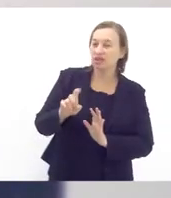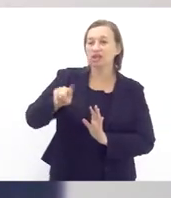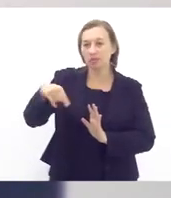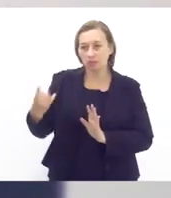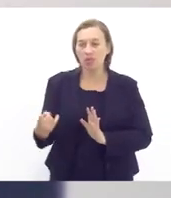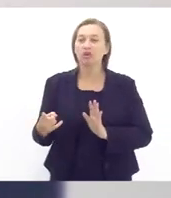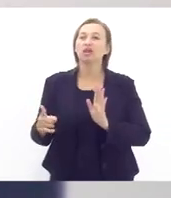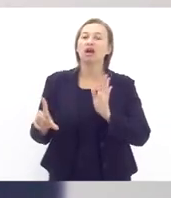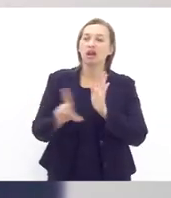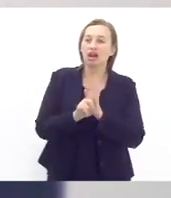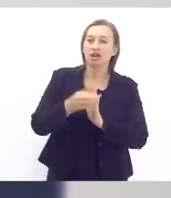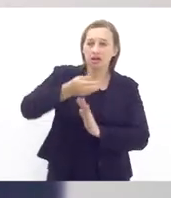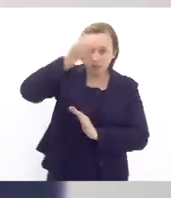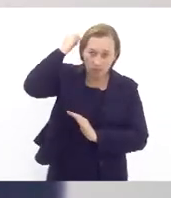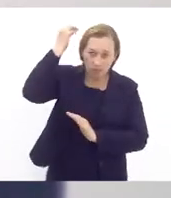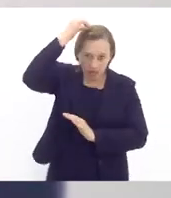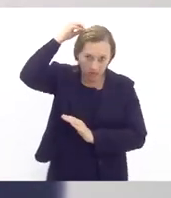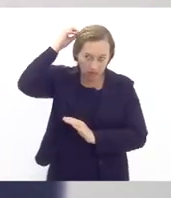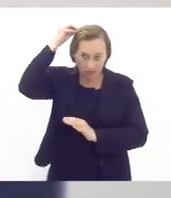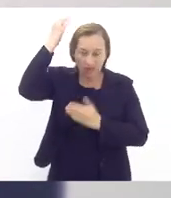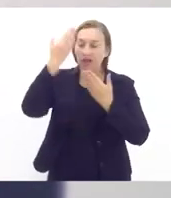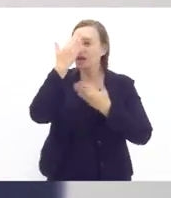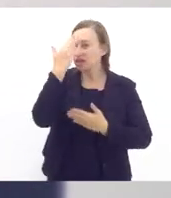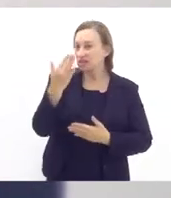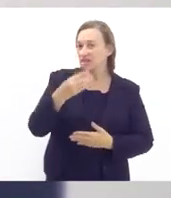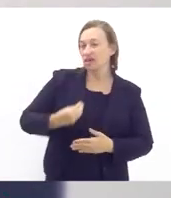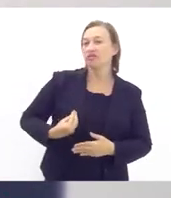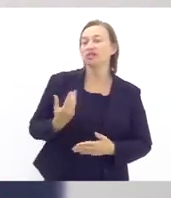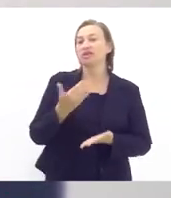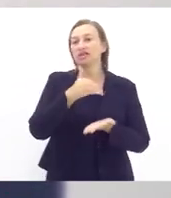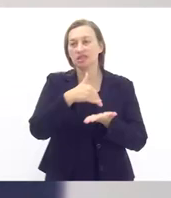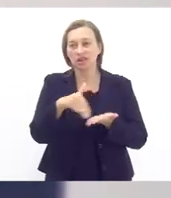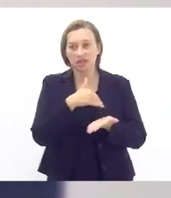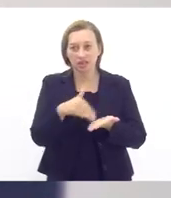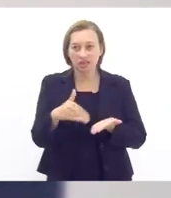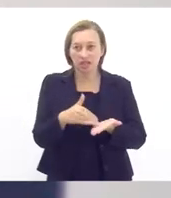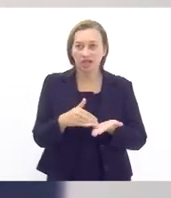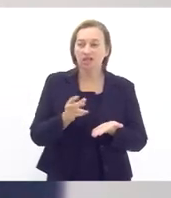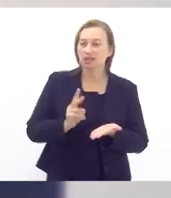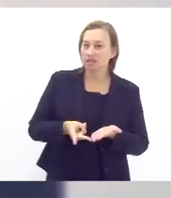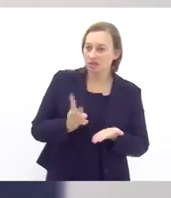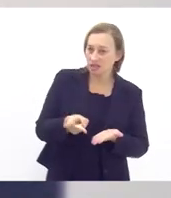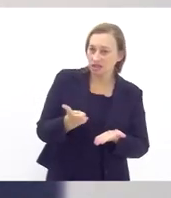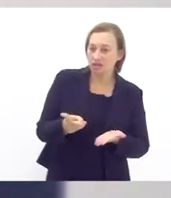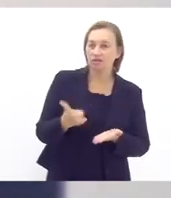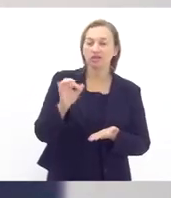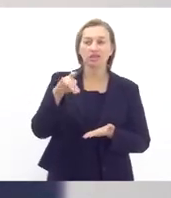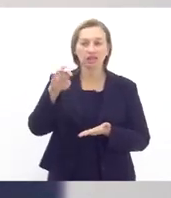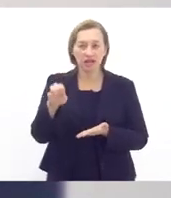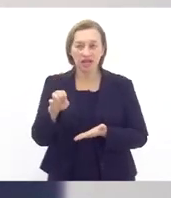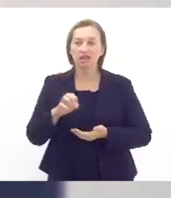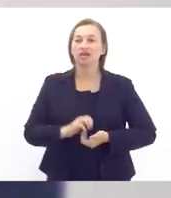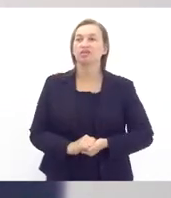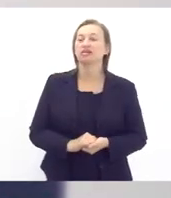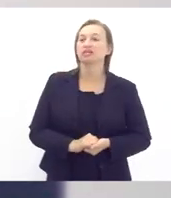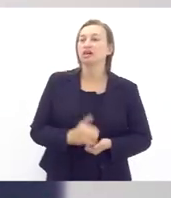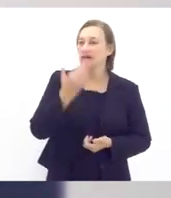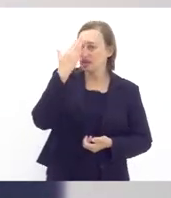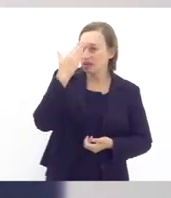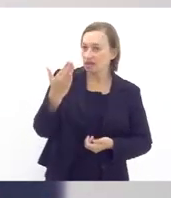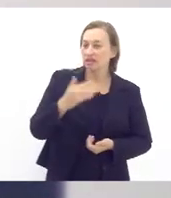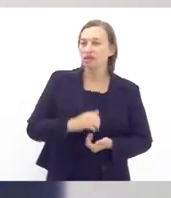da Lei Paulo Gustavo quero agradecer muito a presença da secretária sempre dirigente Daniela Barros Quero